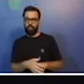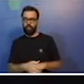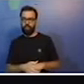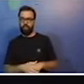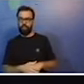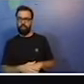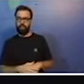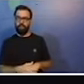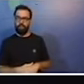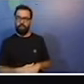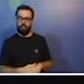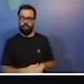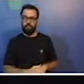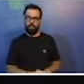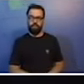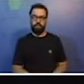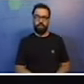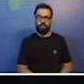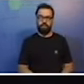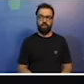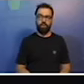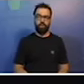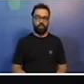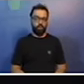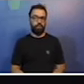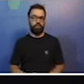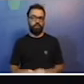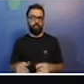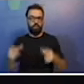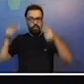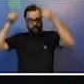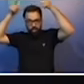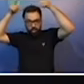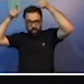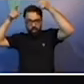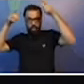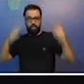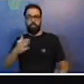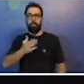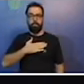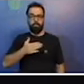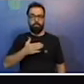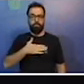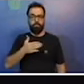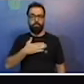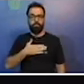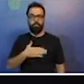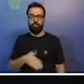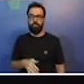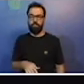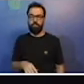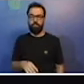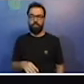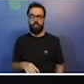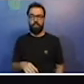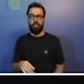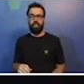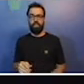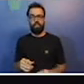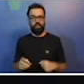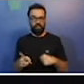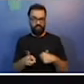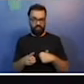caso o verbo vai concordar com o pronome. O rei, sou eu. Eu, pronome pessoal do caso reto.